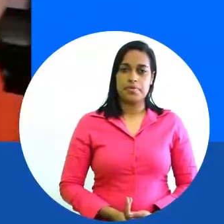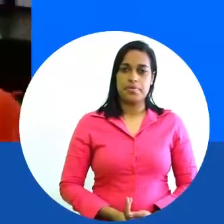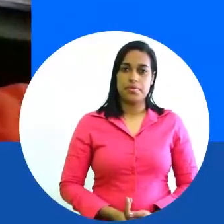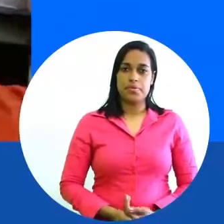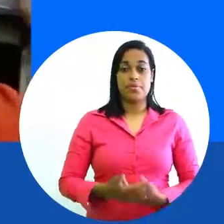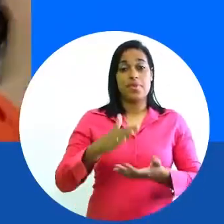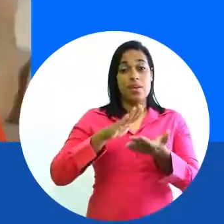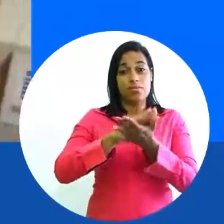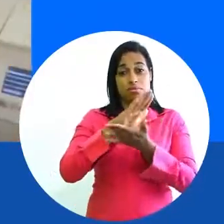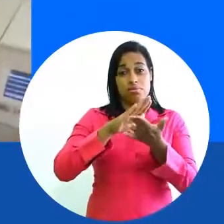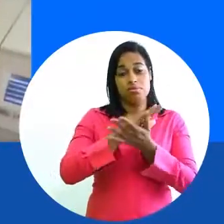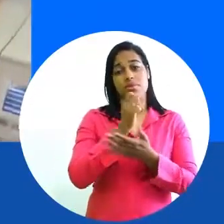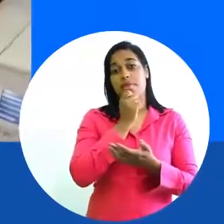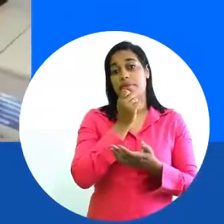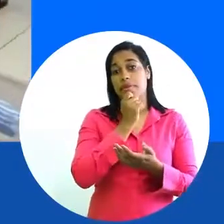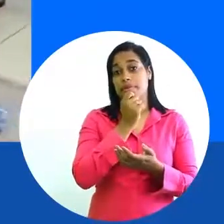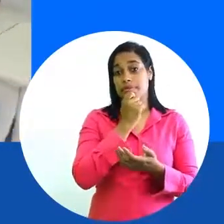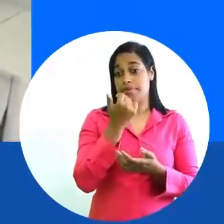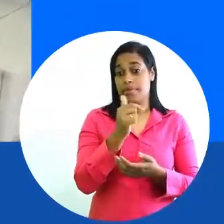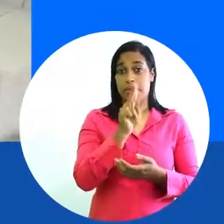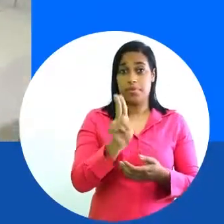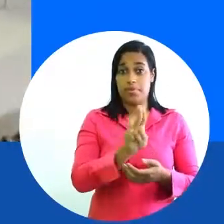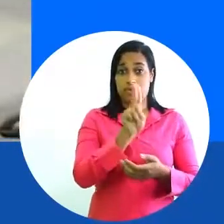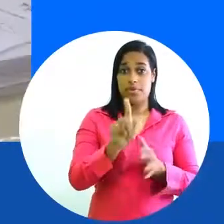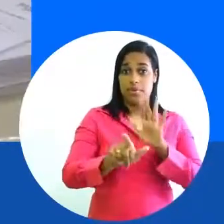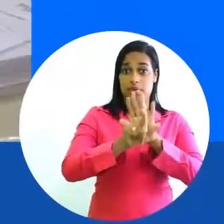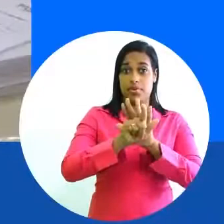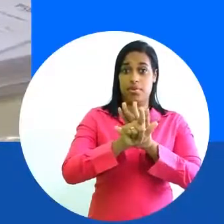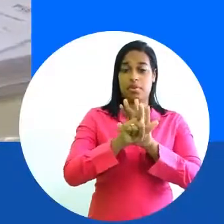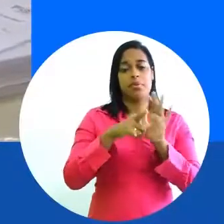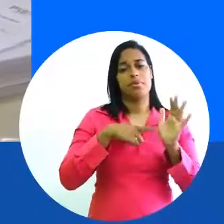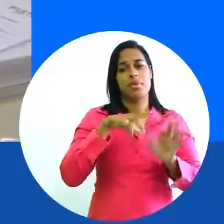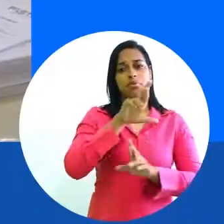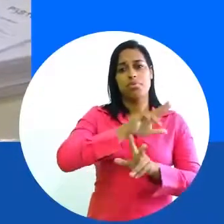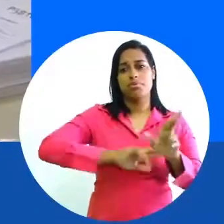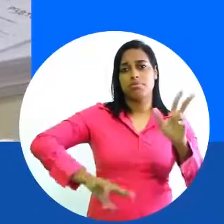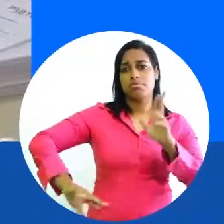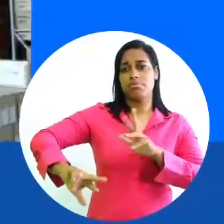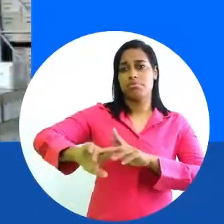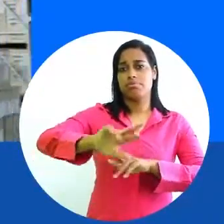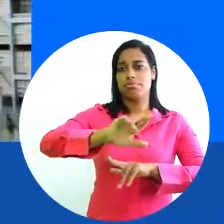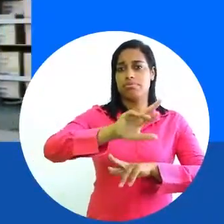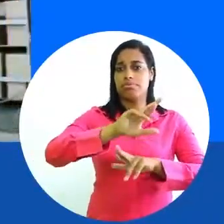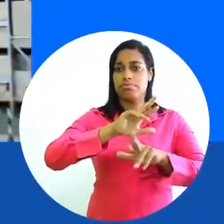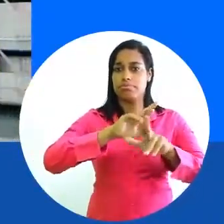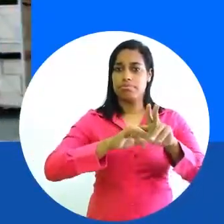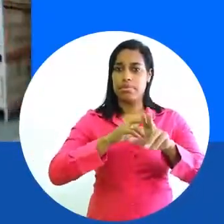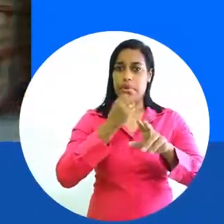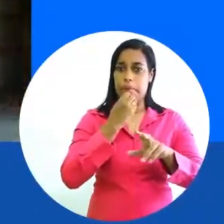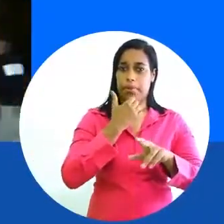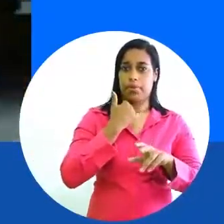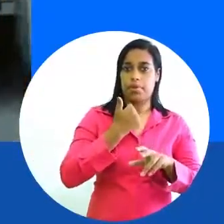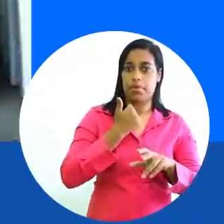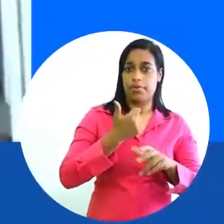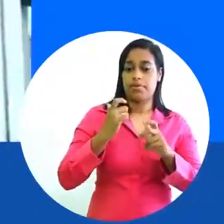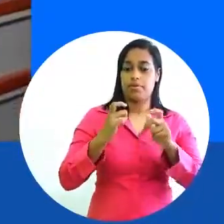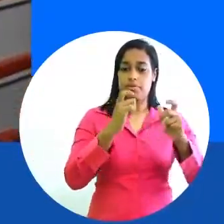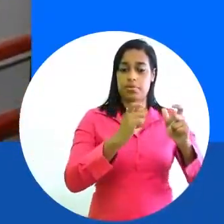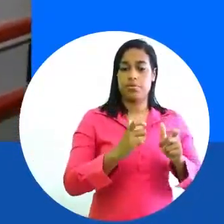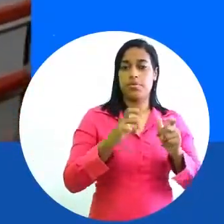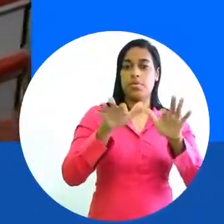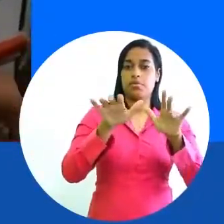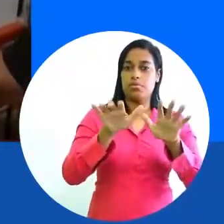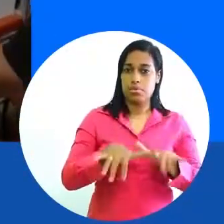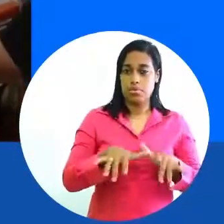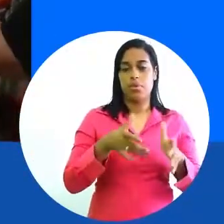A digitalização, ainda que não possa ser usada legalmente, traz uma série de vantagens. Além de ganhar espaço físico no escritório,